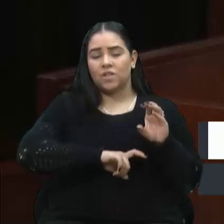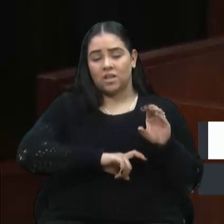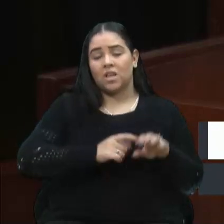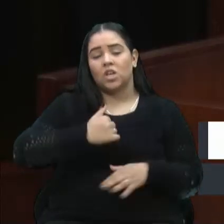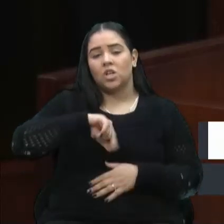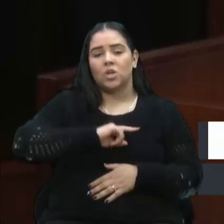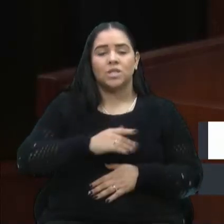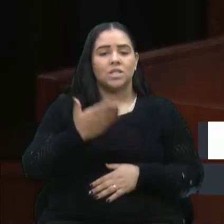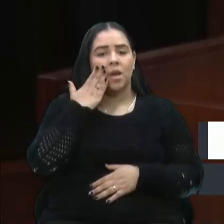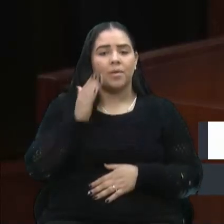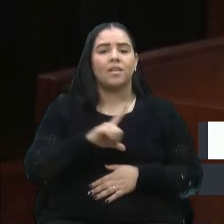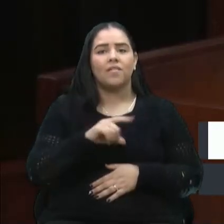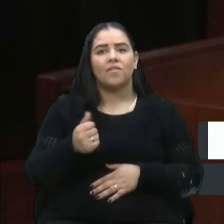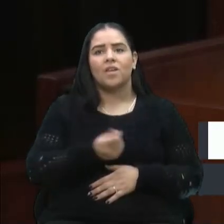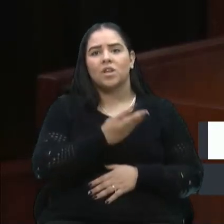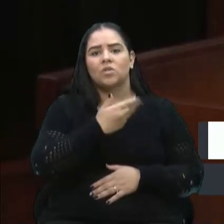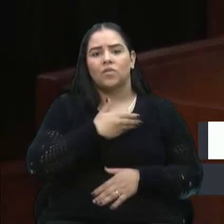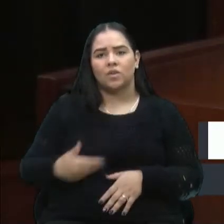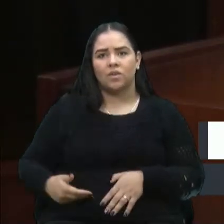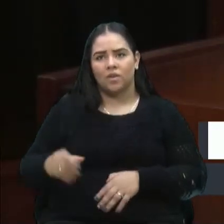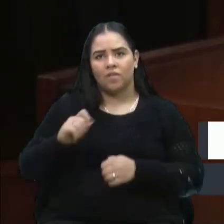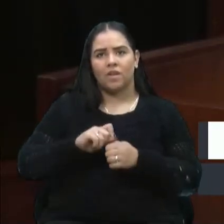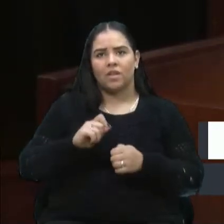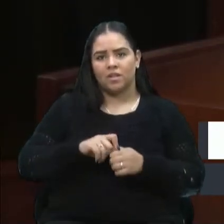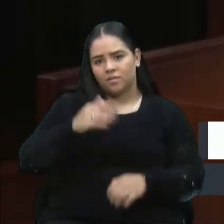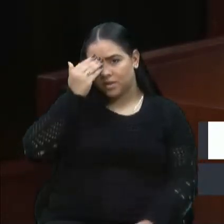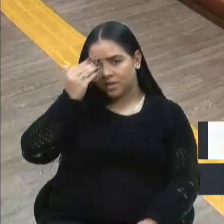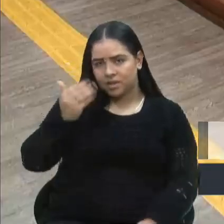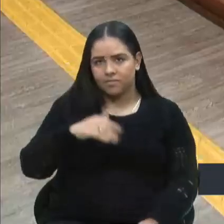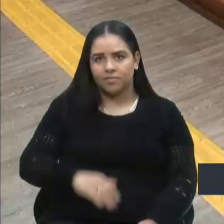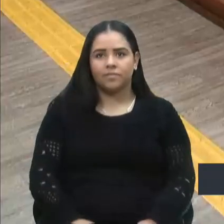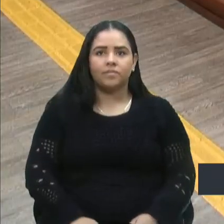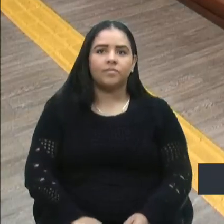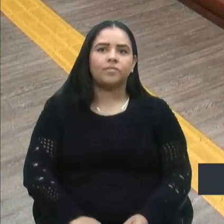aí que tem vários governos que fazem. Obrigada. Próximo.